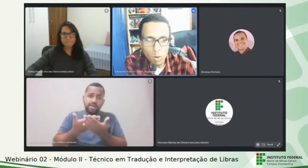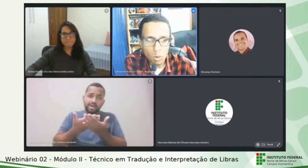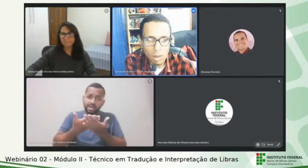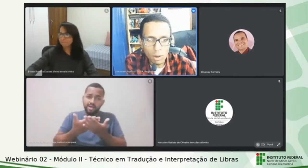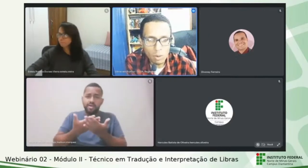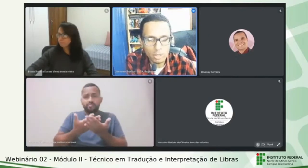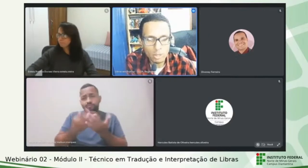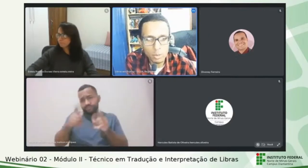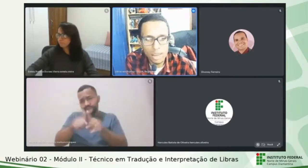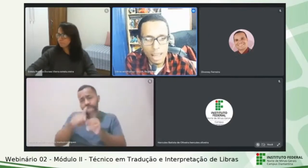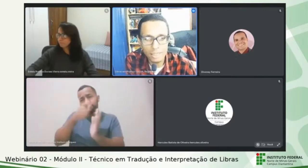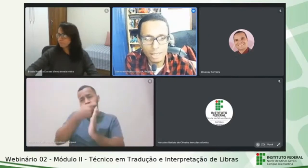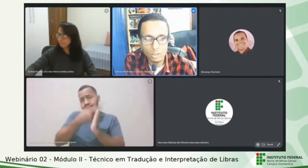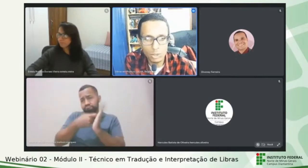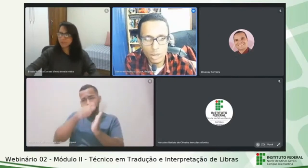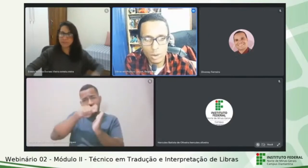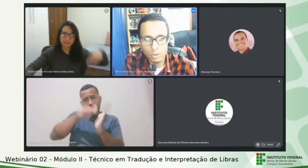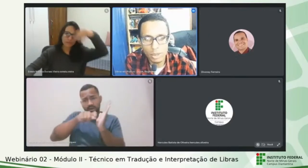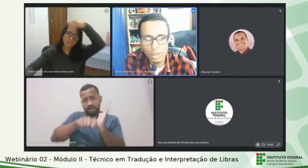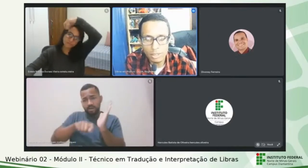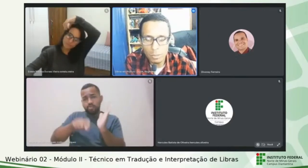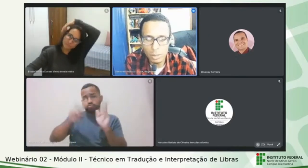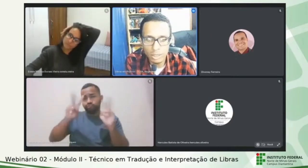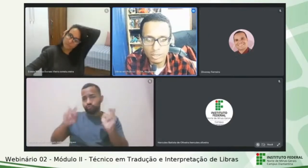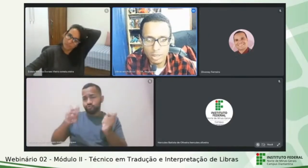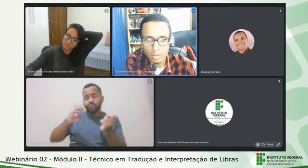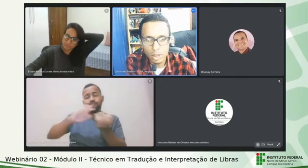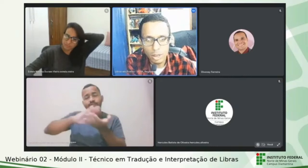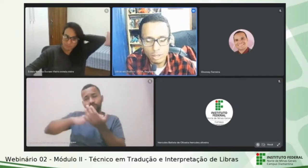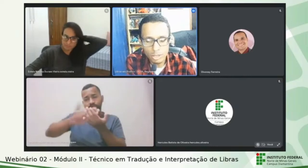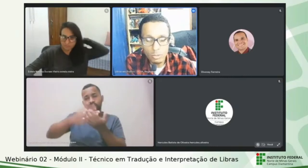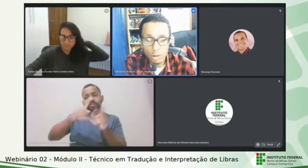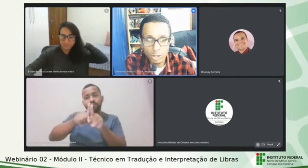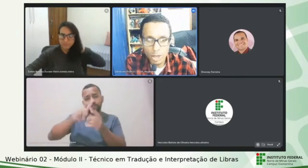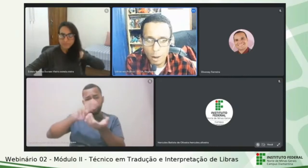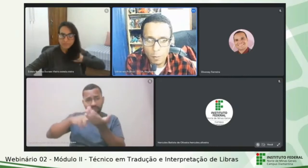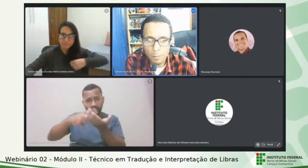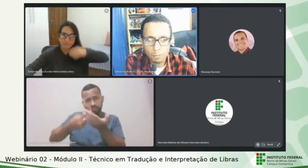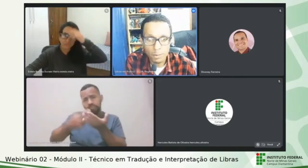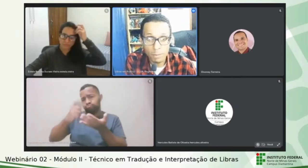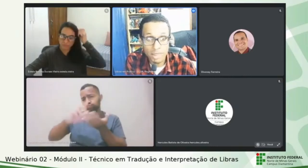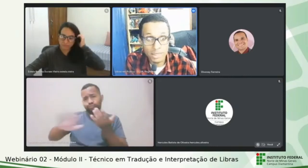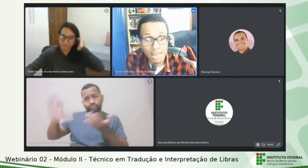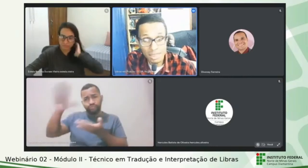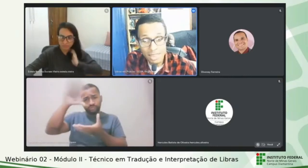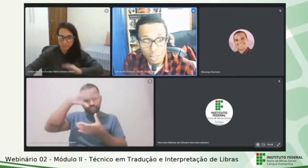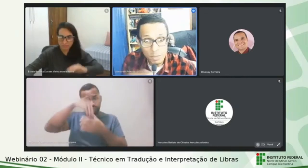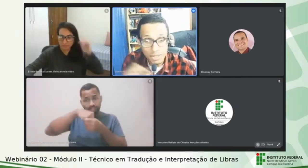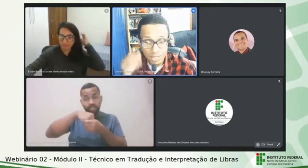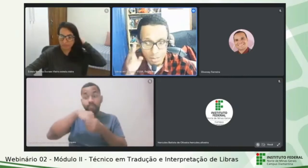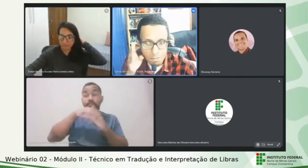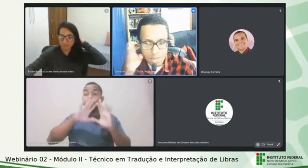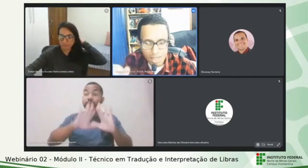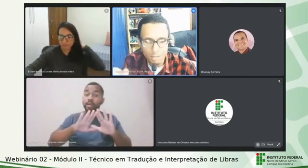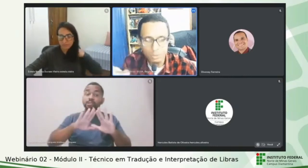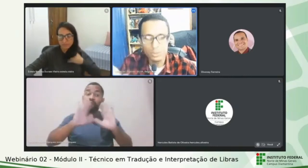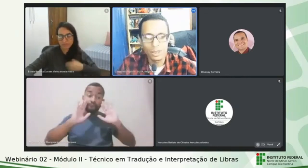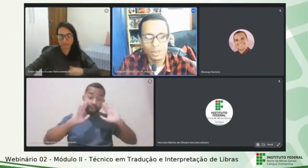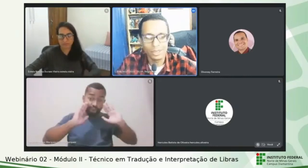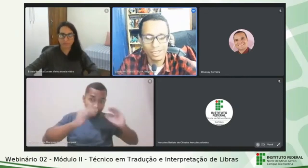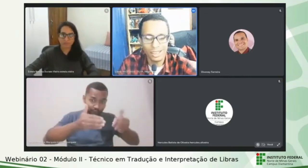escrevendo alguma coisa sobre a tradução e interpretação de modo geral. Mas a linha de pesquisa